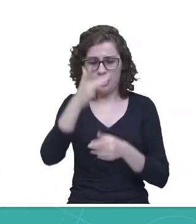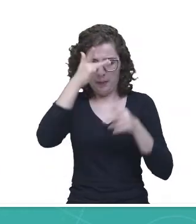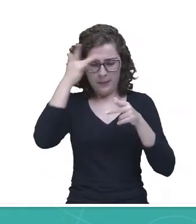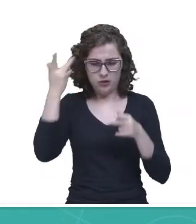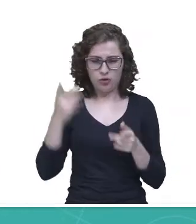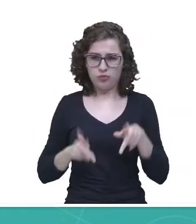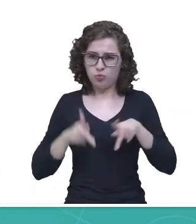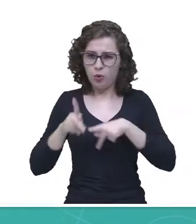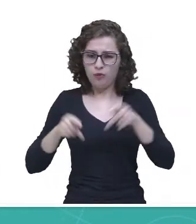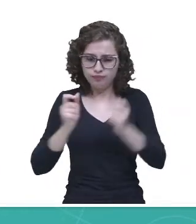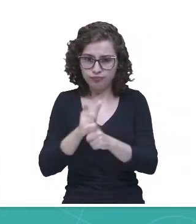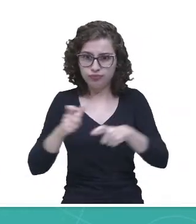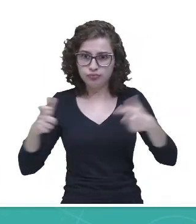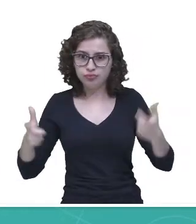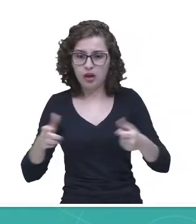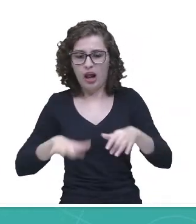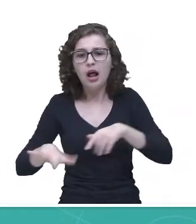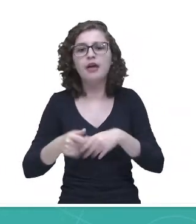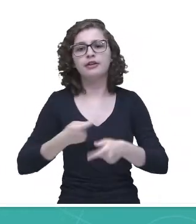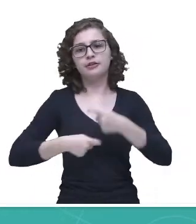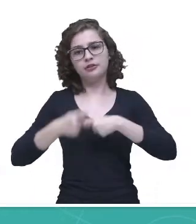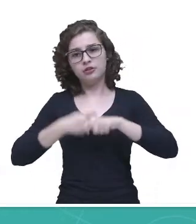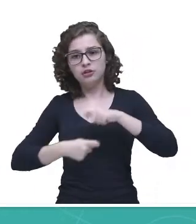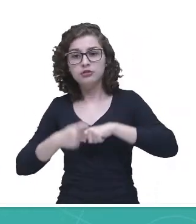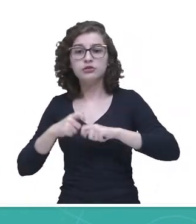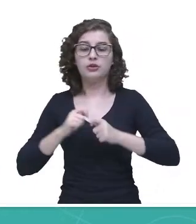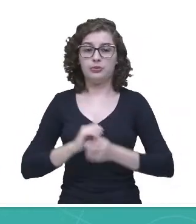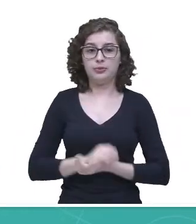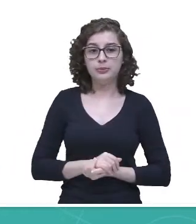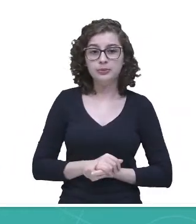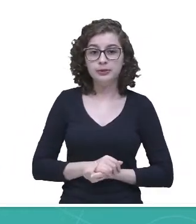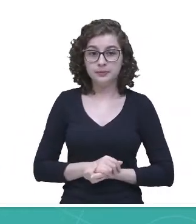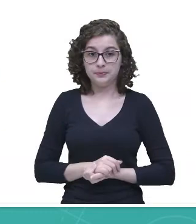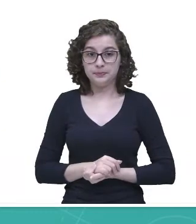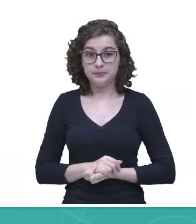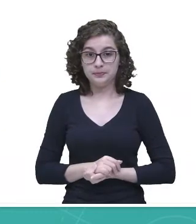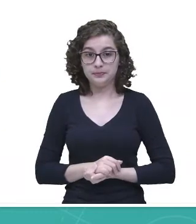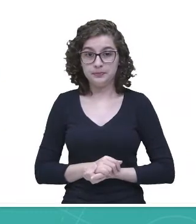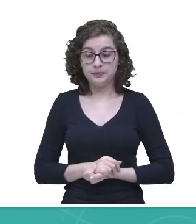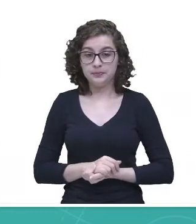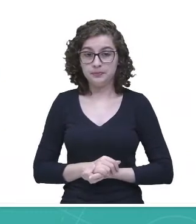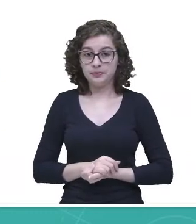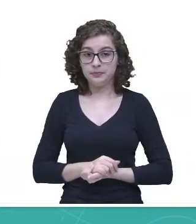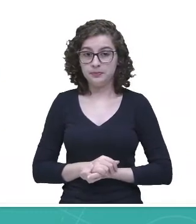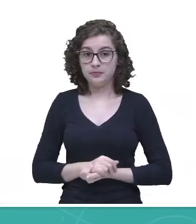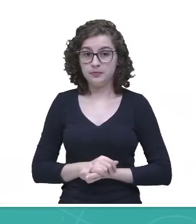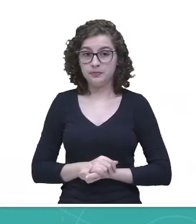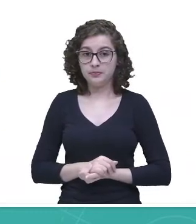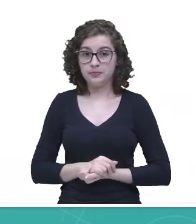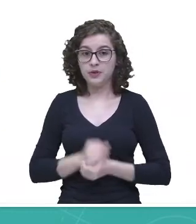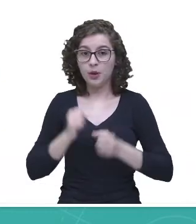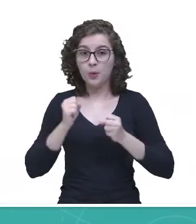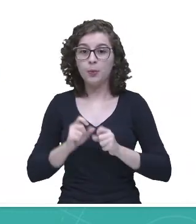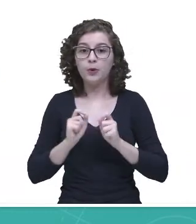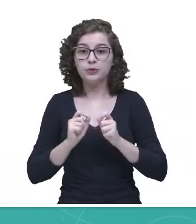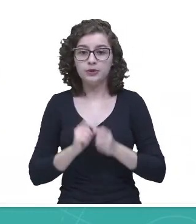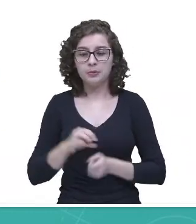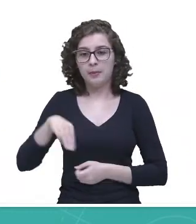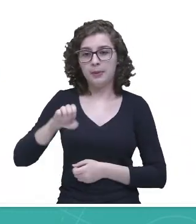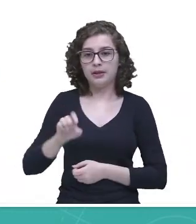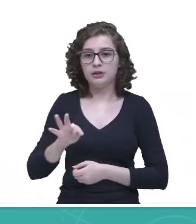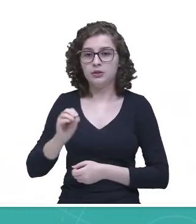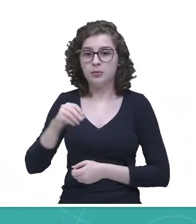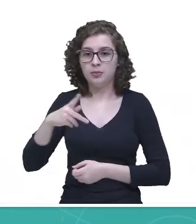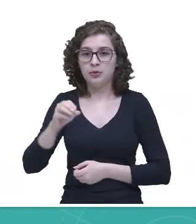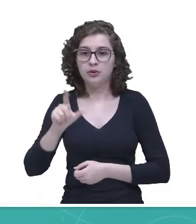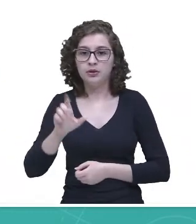população, das atividades econômicas, ali daquela cidade, né? Ela podendo se tornar ali uma metrópole, né?